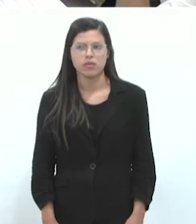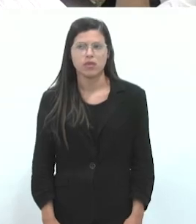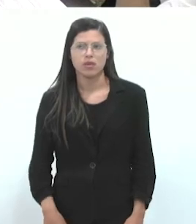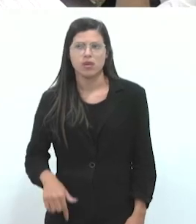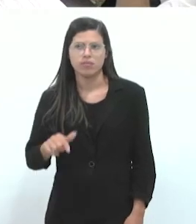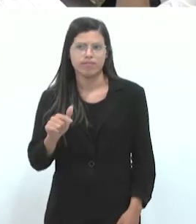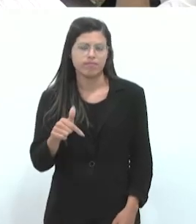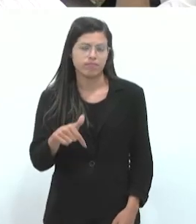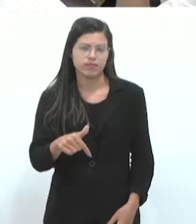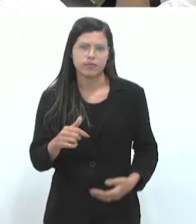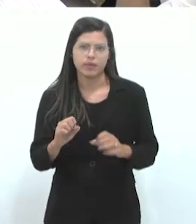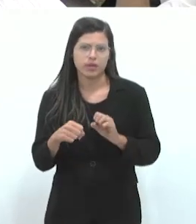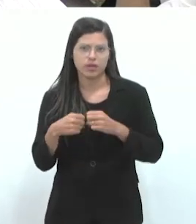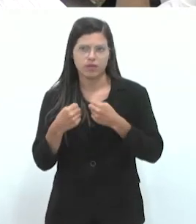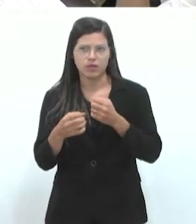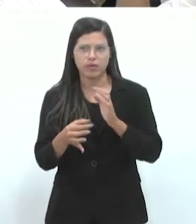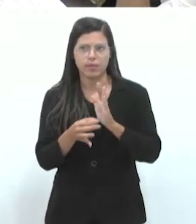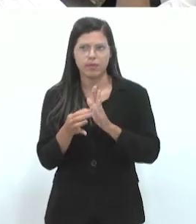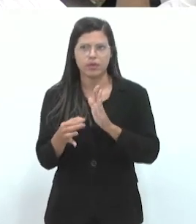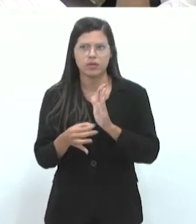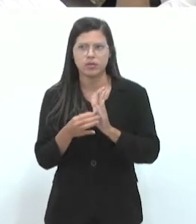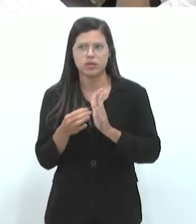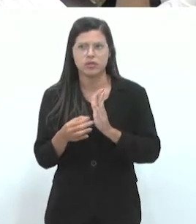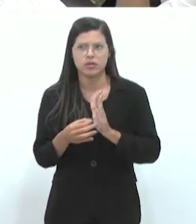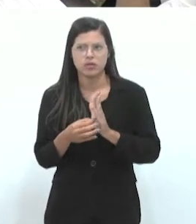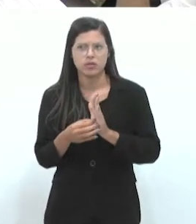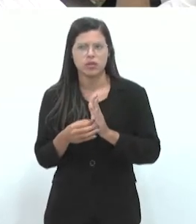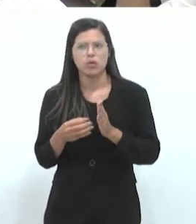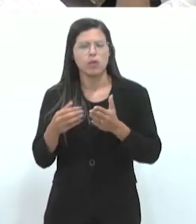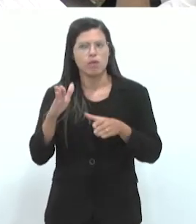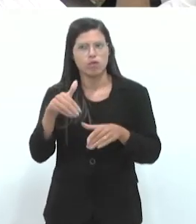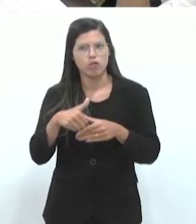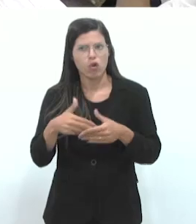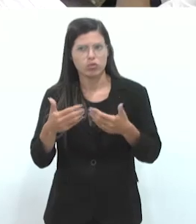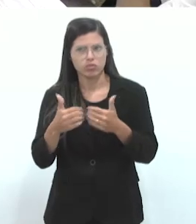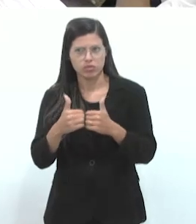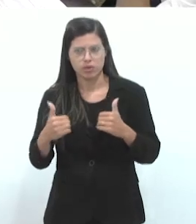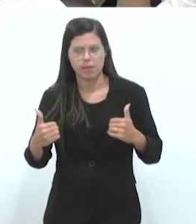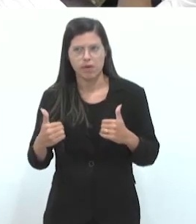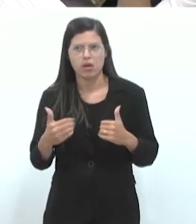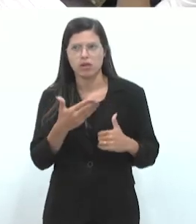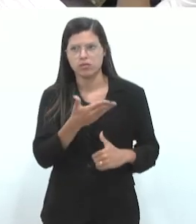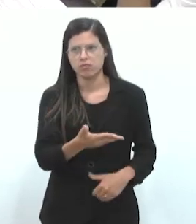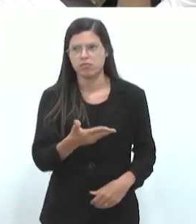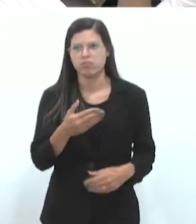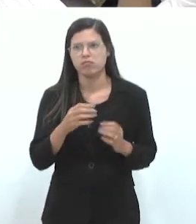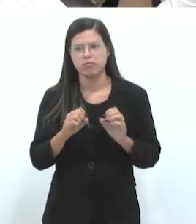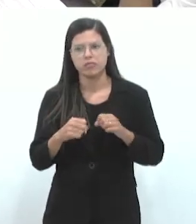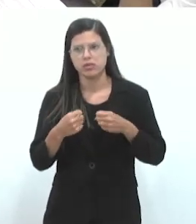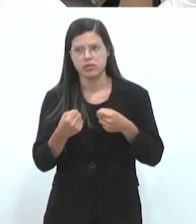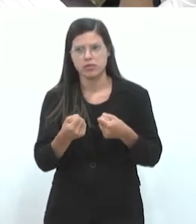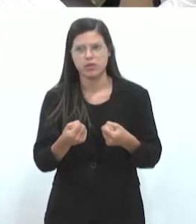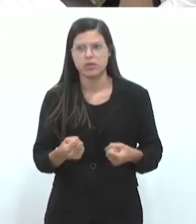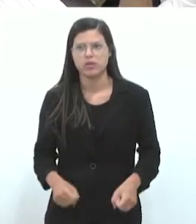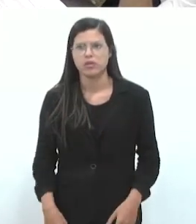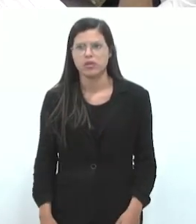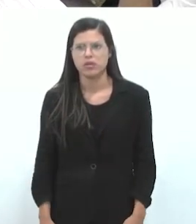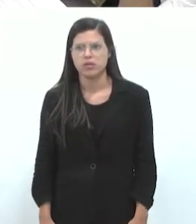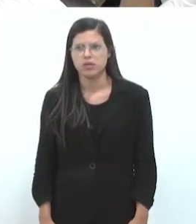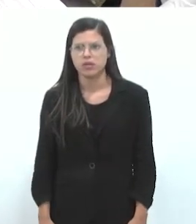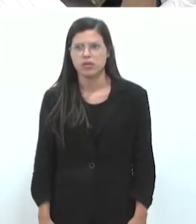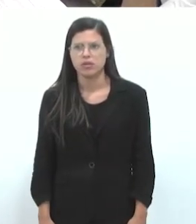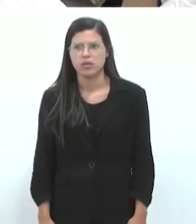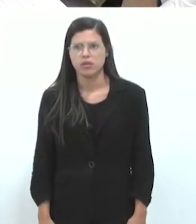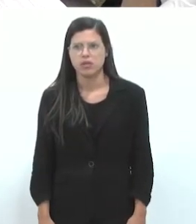eu estou procedendo dessa forma. Como tem um voto já separado apresentado e Vossa Excelência está aqui para fazer a defesa, e me parece que é o